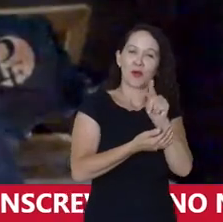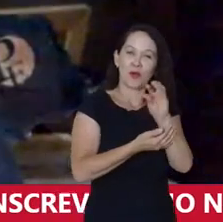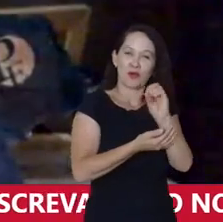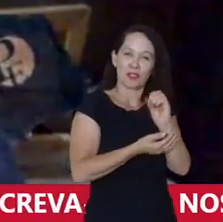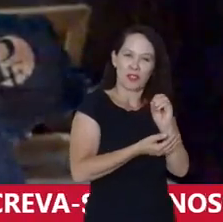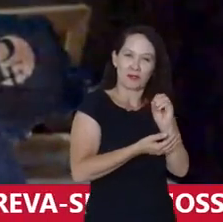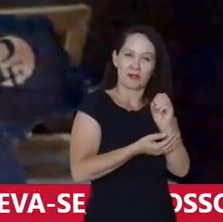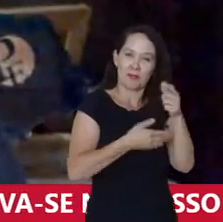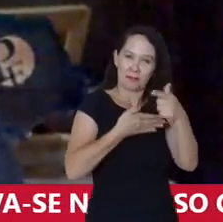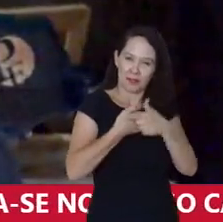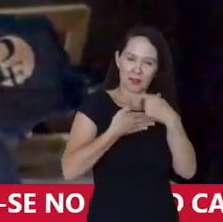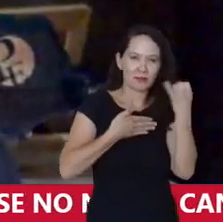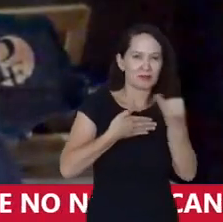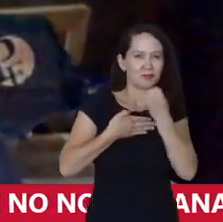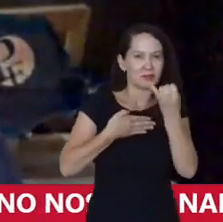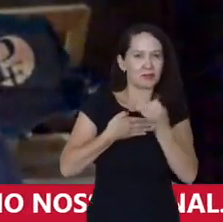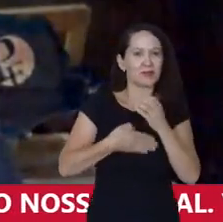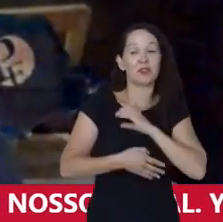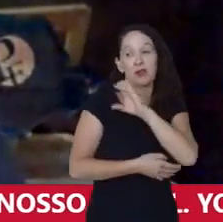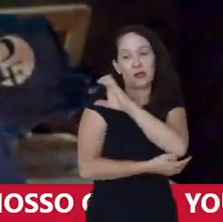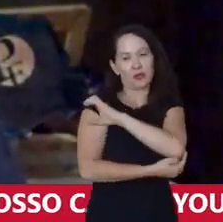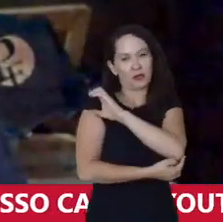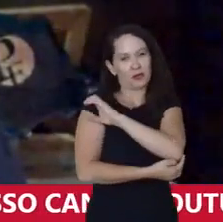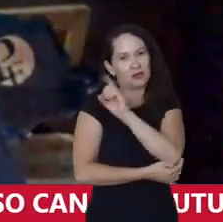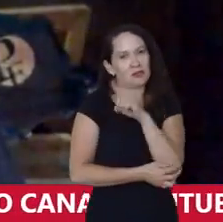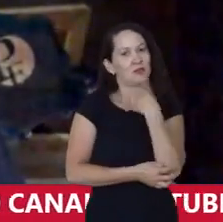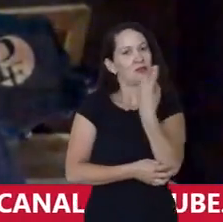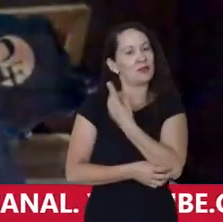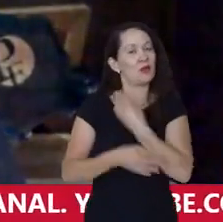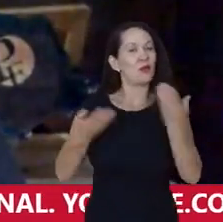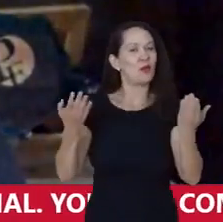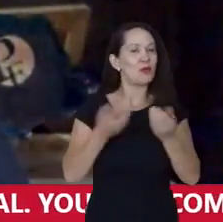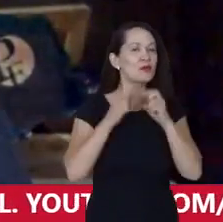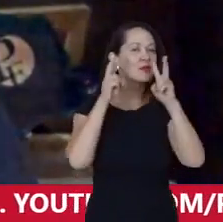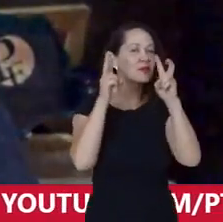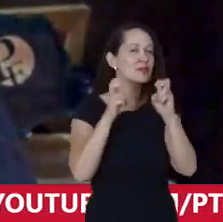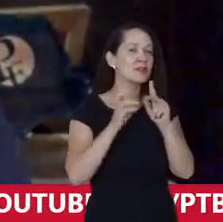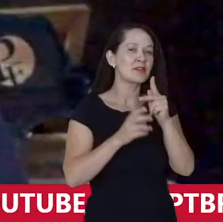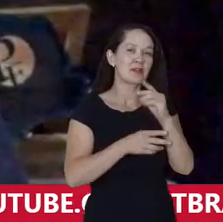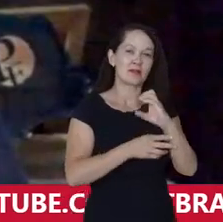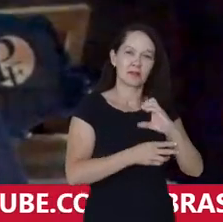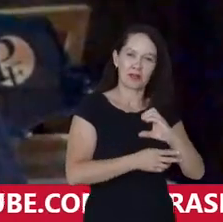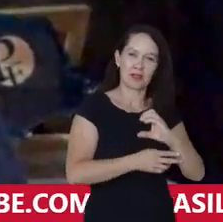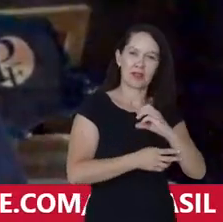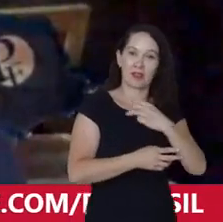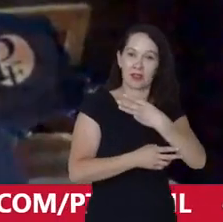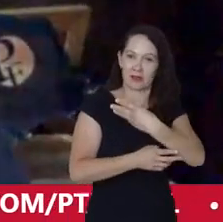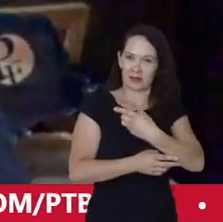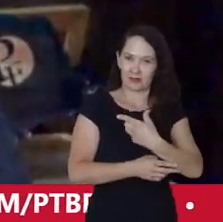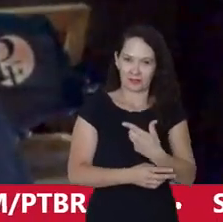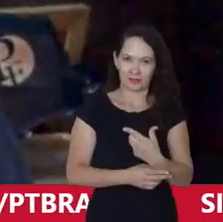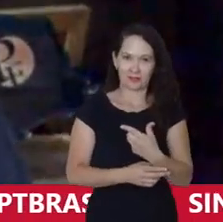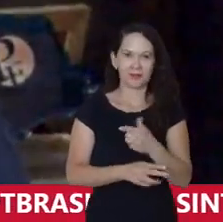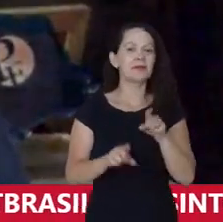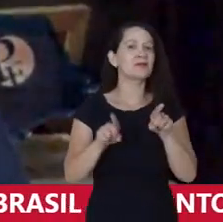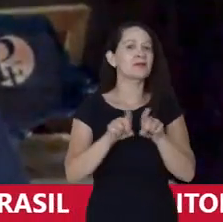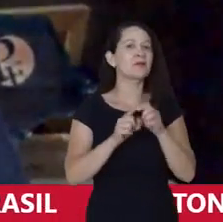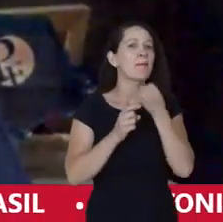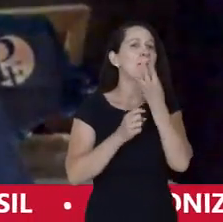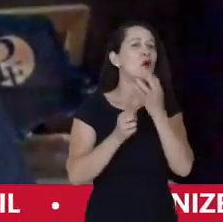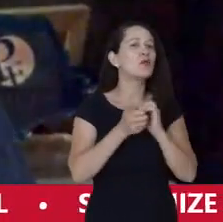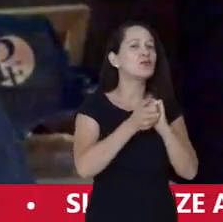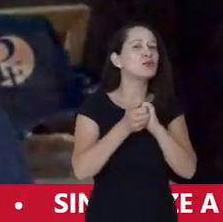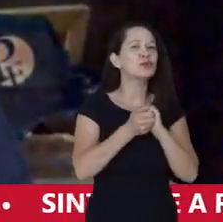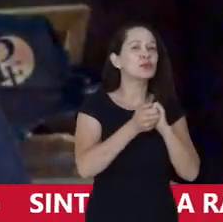que tem um papel importante de coordenação nosso nesse tema da PEC 32. E é claro, é muito bom estar